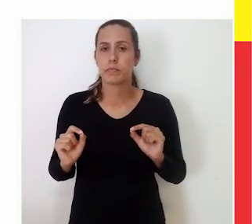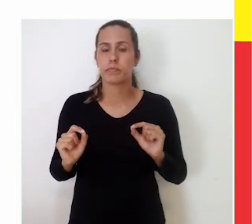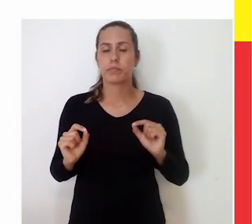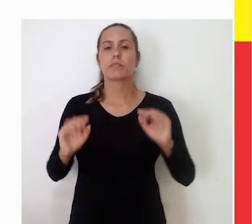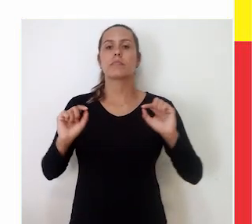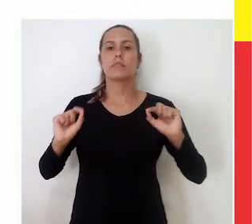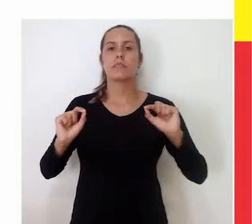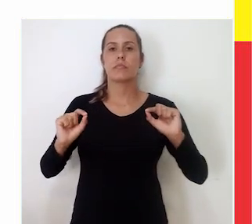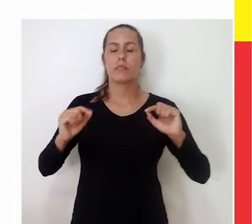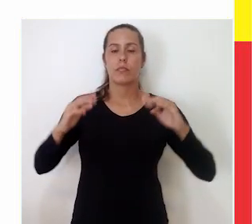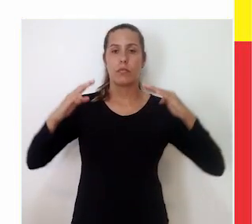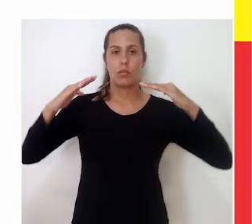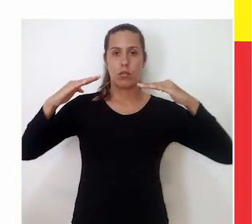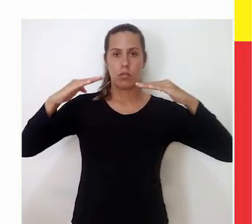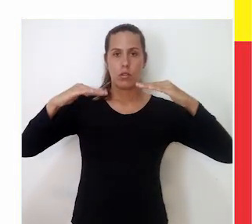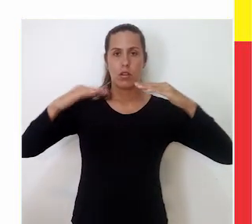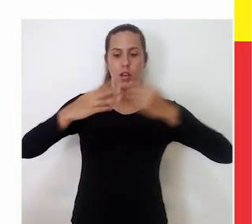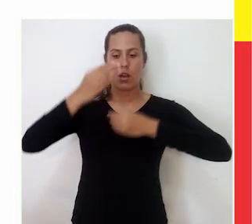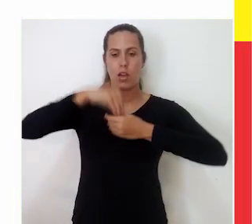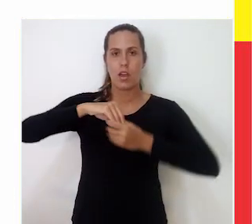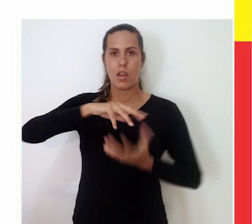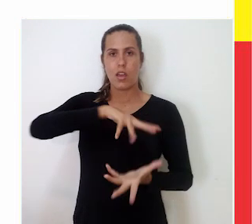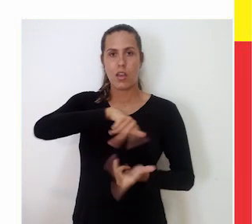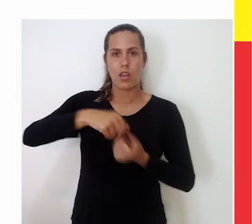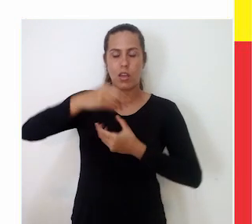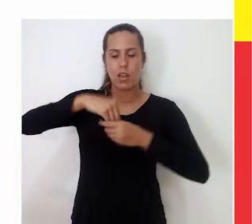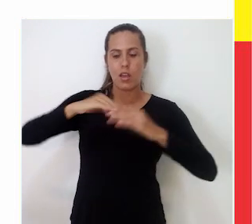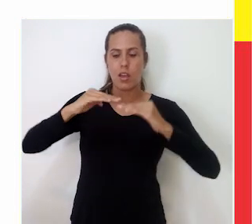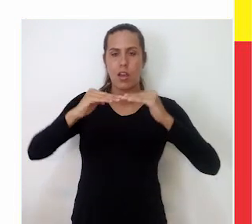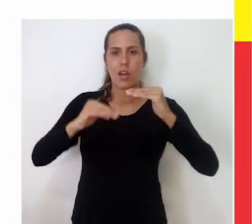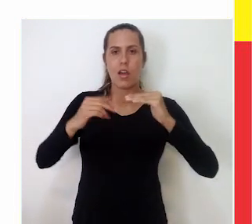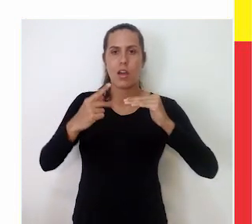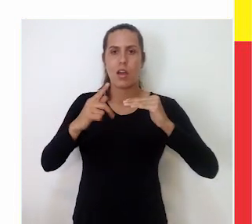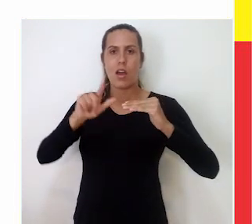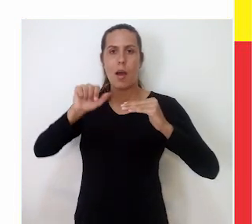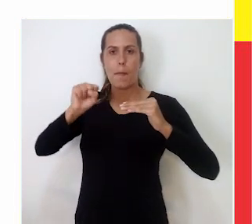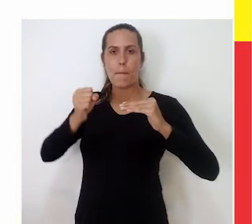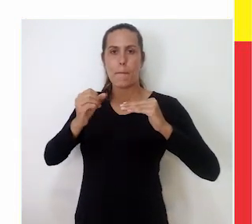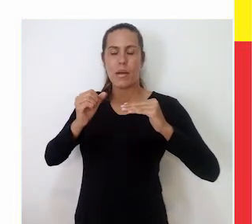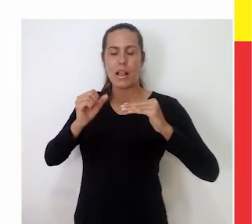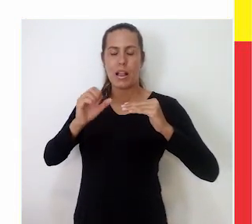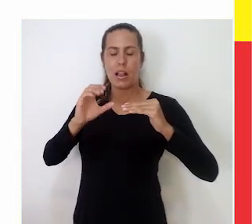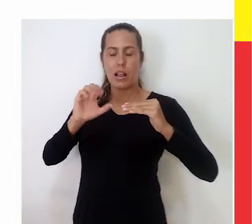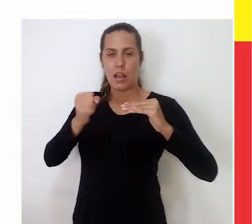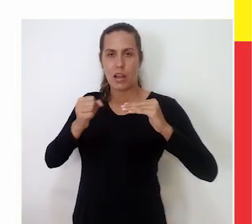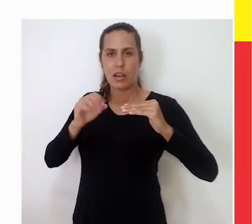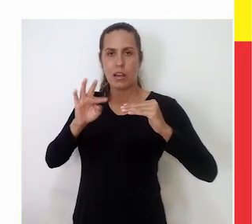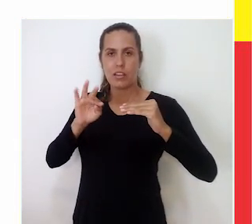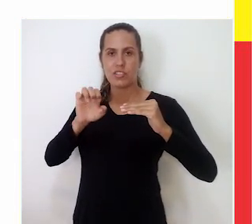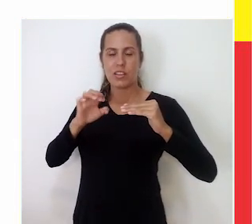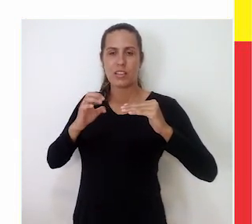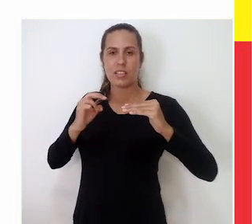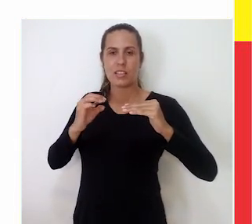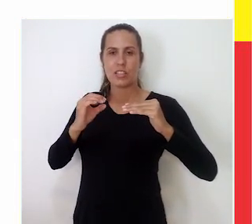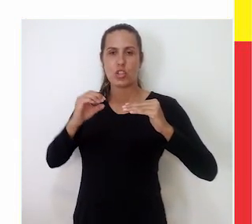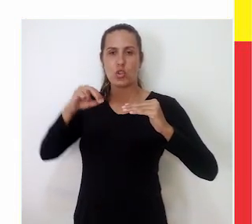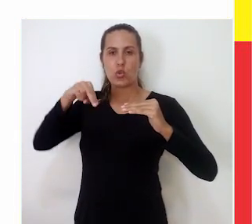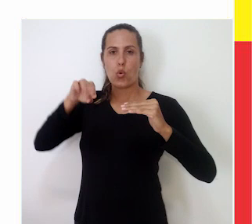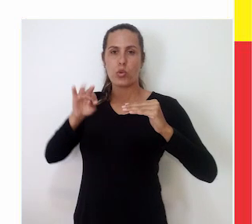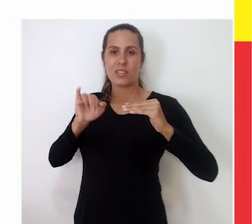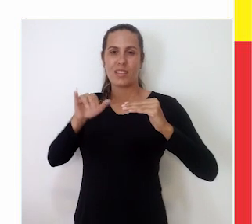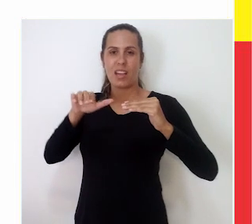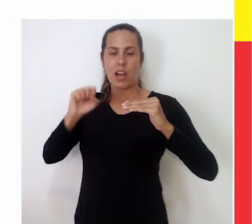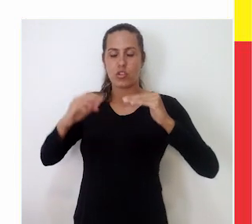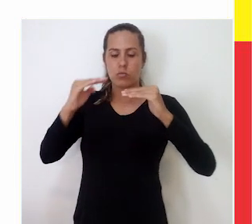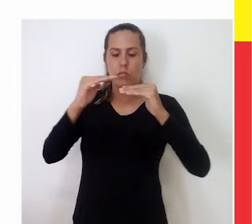o movimento, o choque das placas tectônicas. Como se fosse um quebra-cabeça que